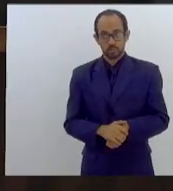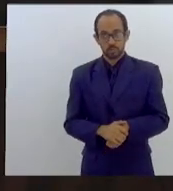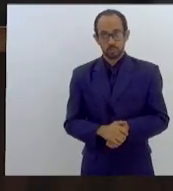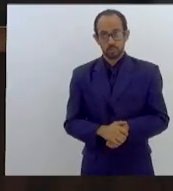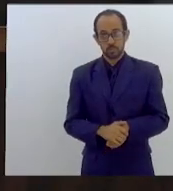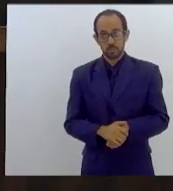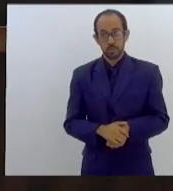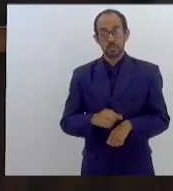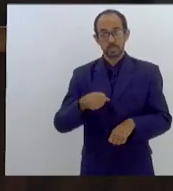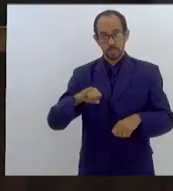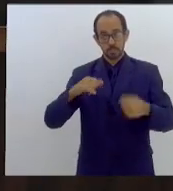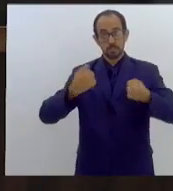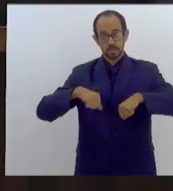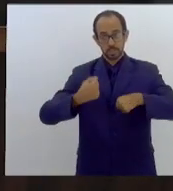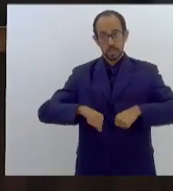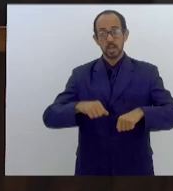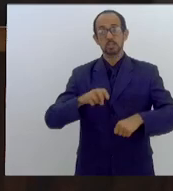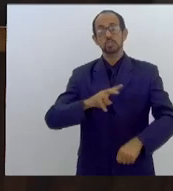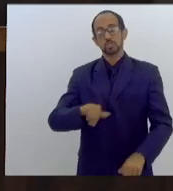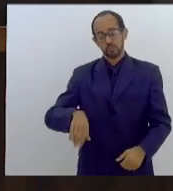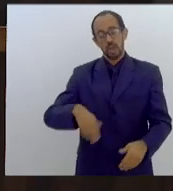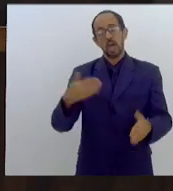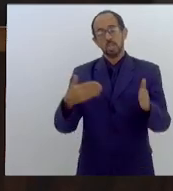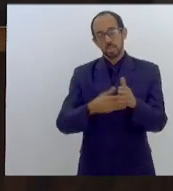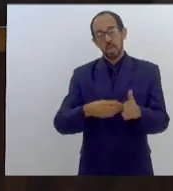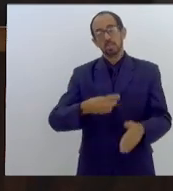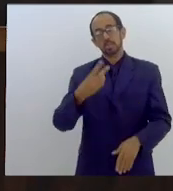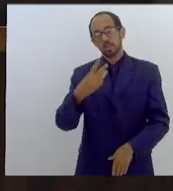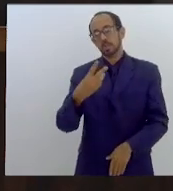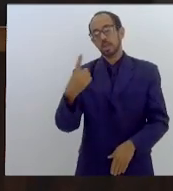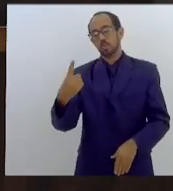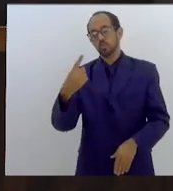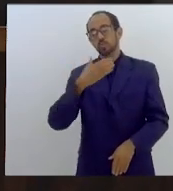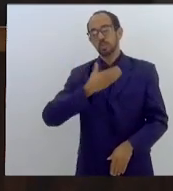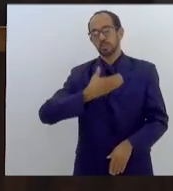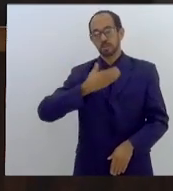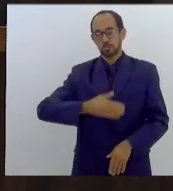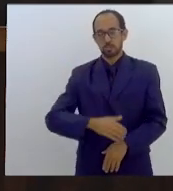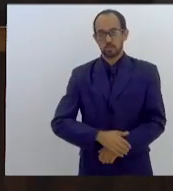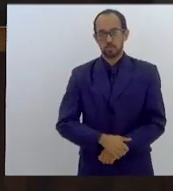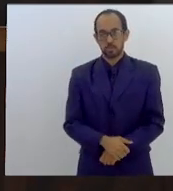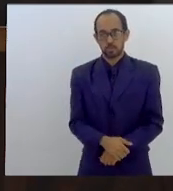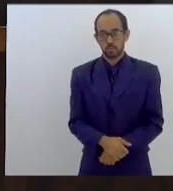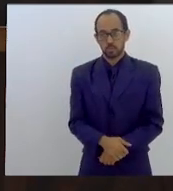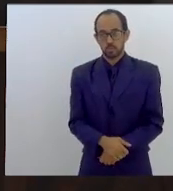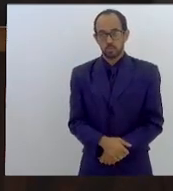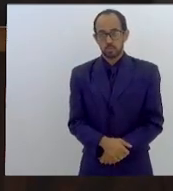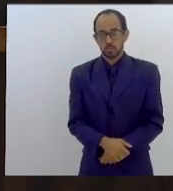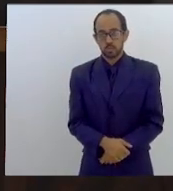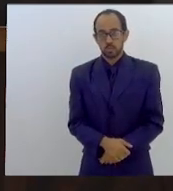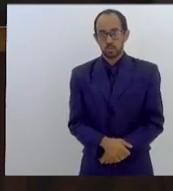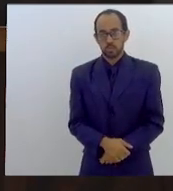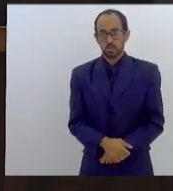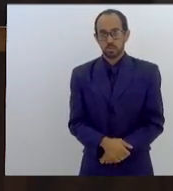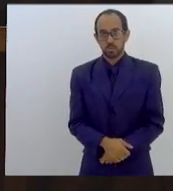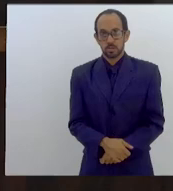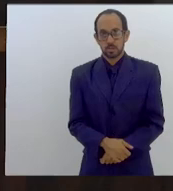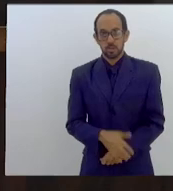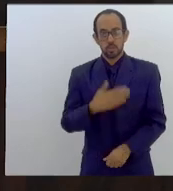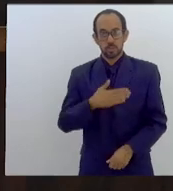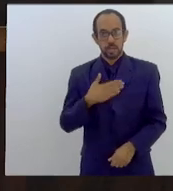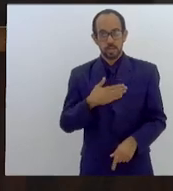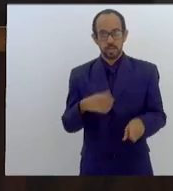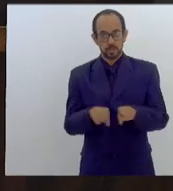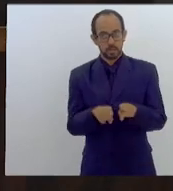se for necessário, até o dia 31 de dezembro. Agora, eu queria que Vossa Excelência também se certificasse de quanto o Estado